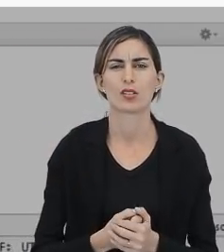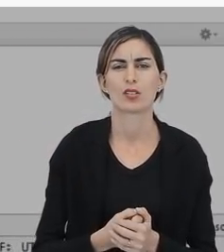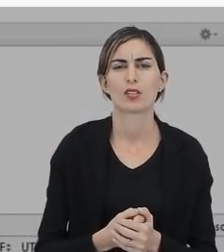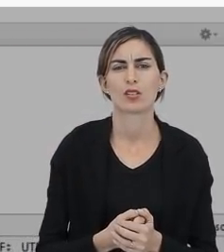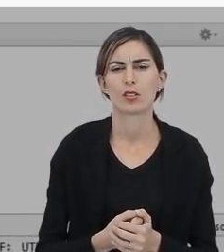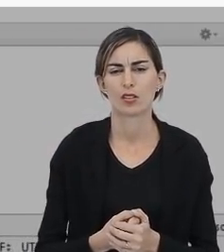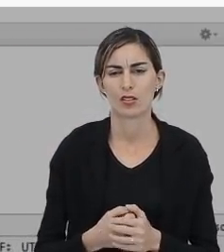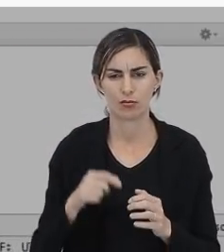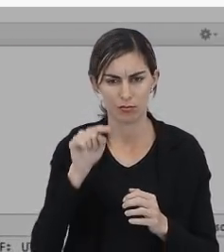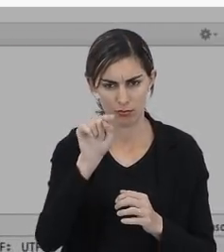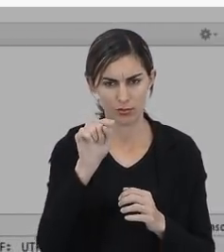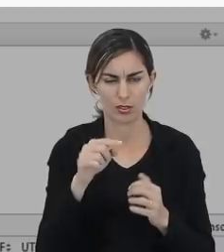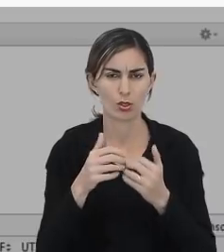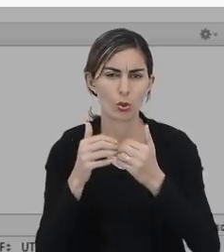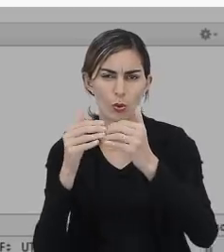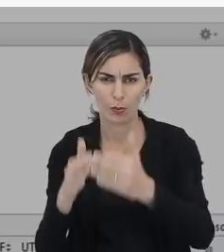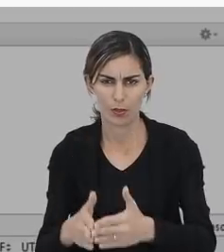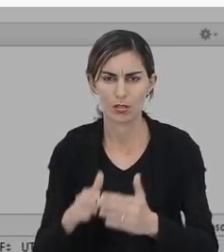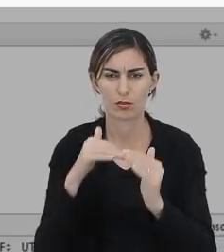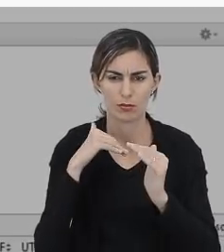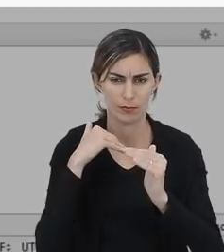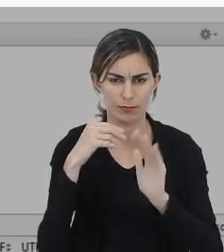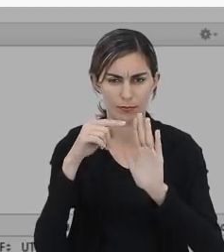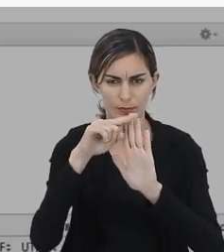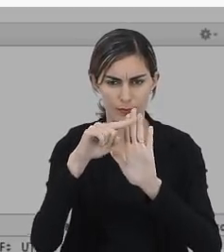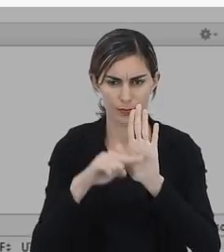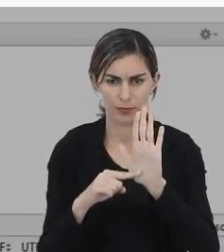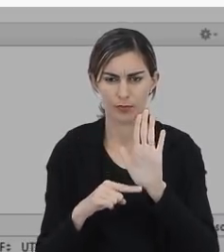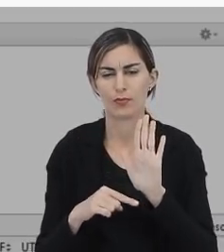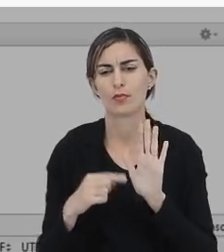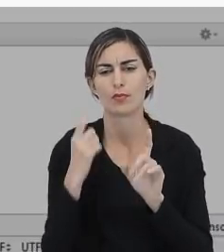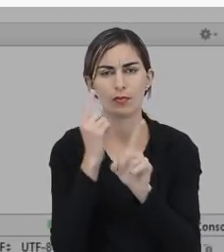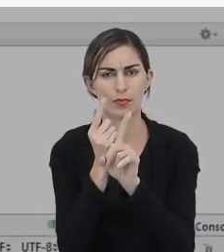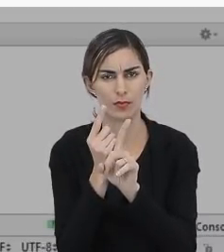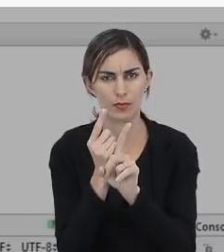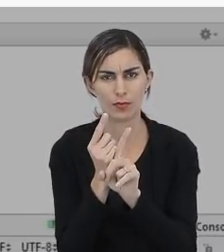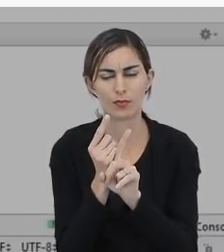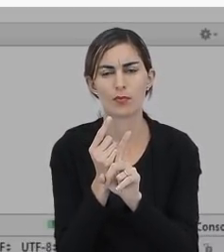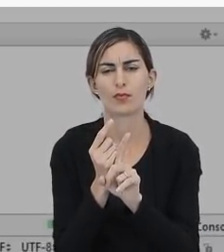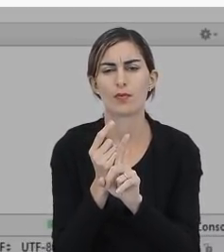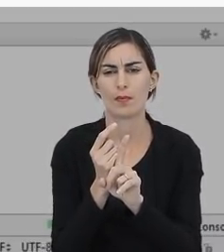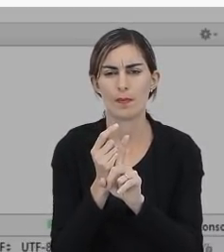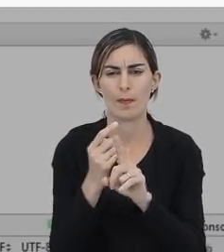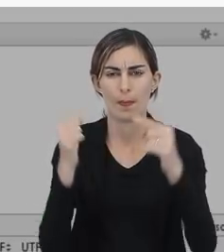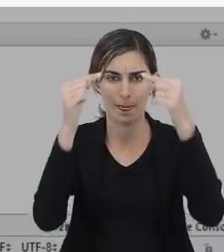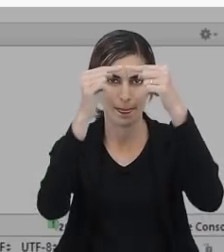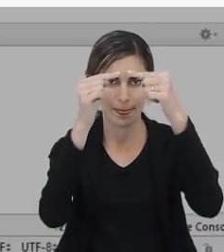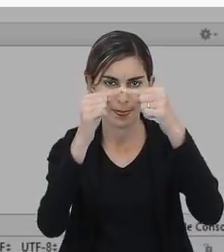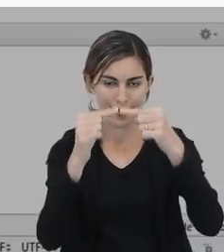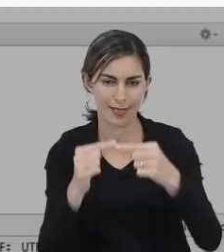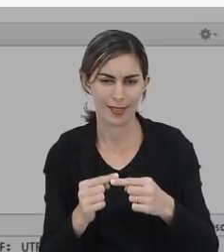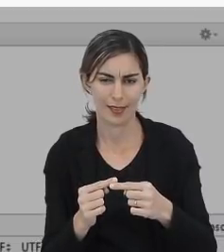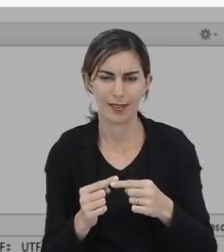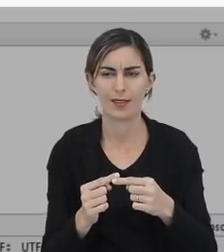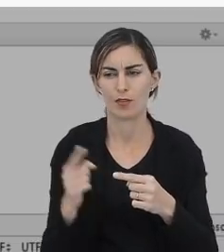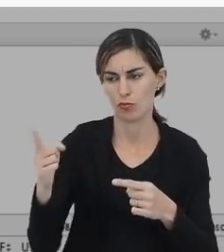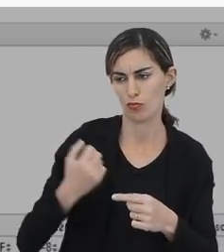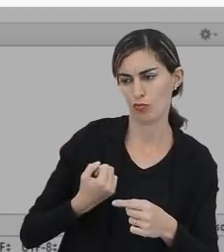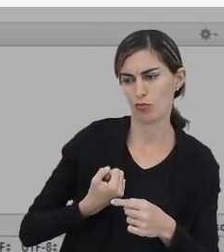switch, ela inicia o processamento quando ela encontra uma paridade